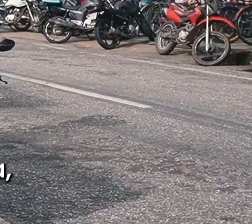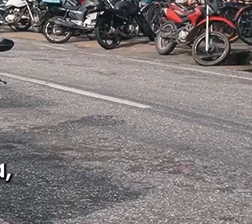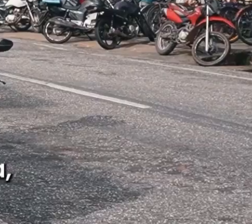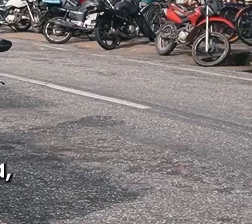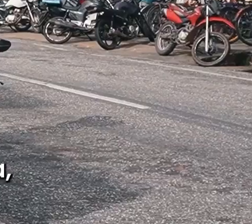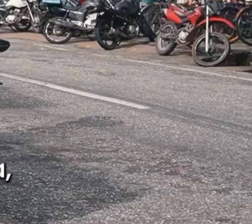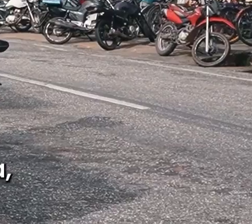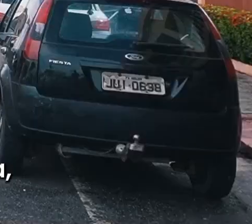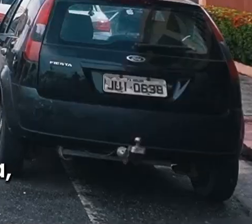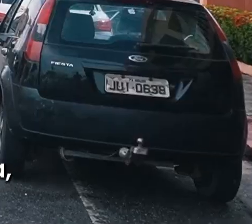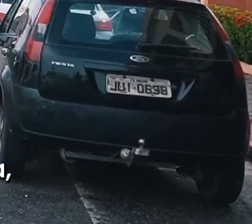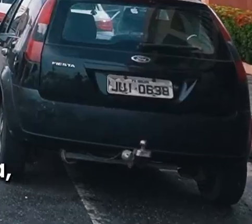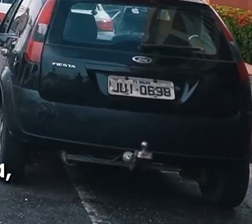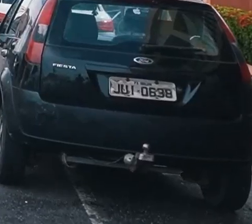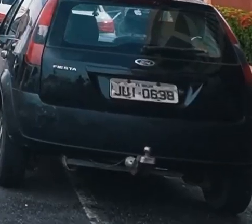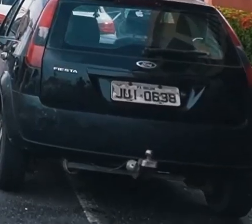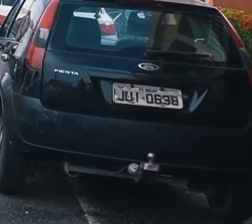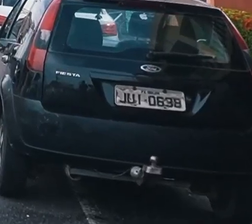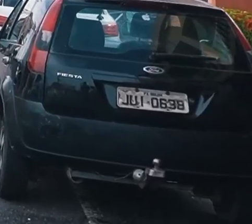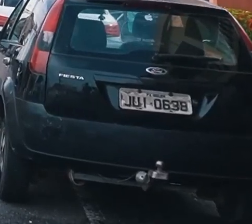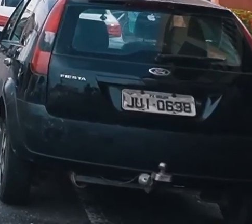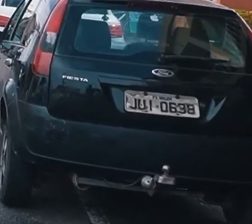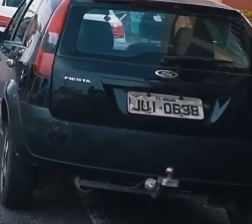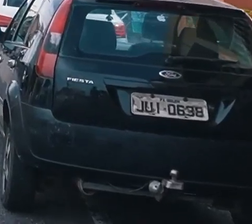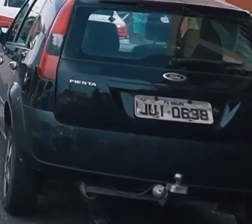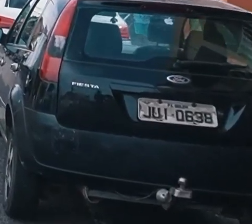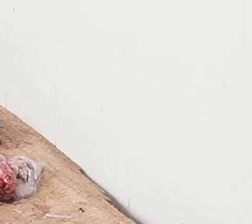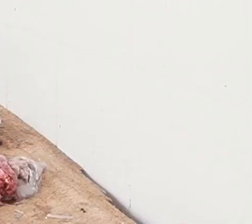Aqui, cada rua tem uma memória.